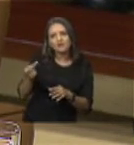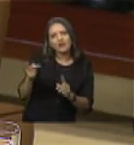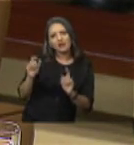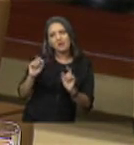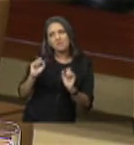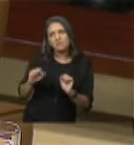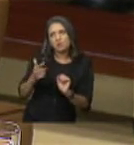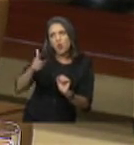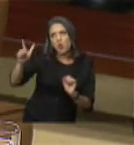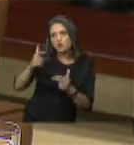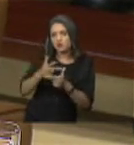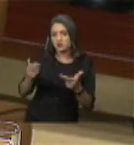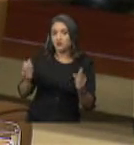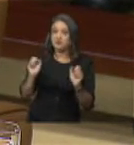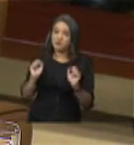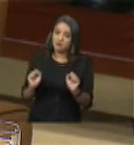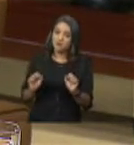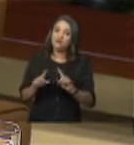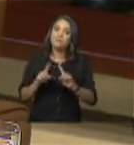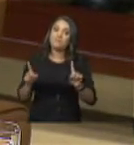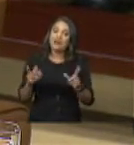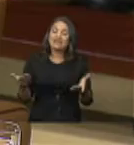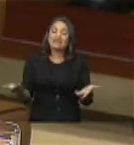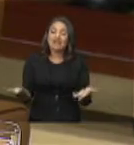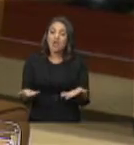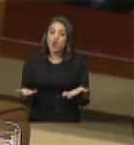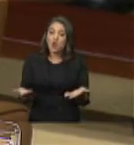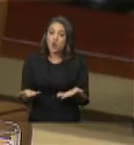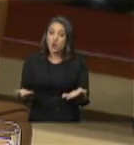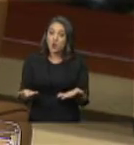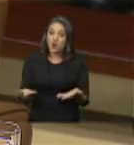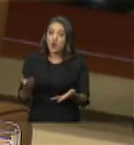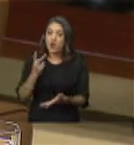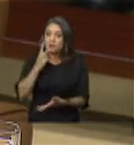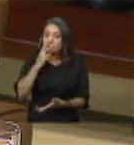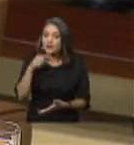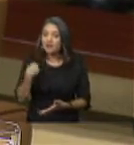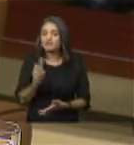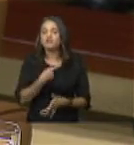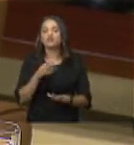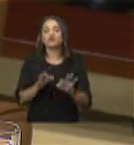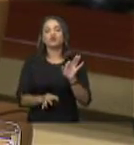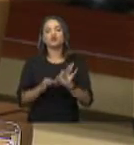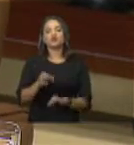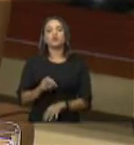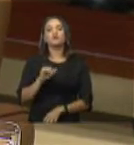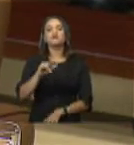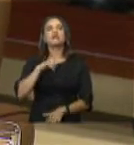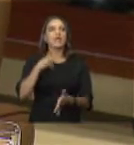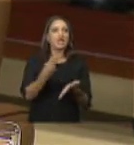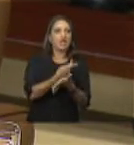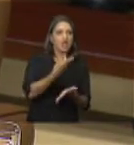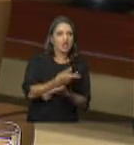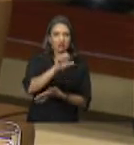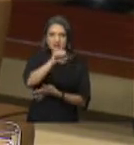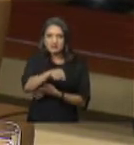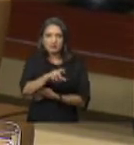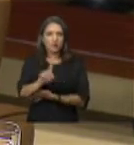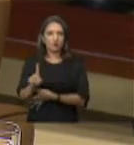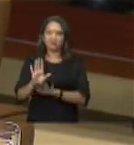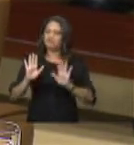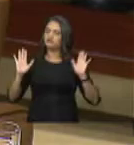examinar prima Face me parece que nós aqui só estamos julgando se houve erro de fato não